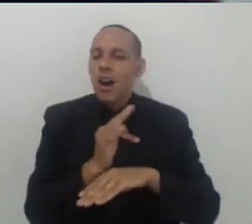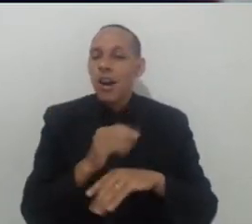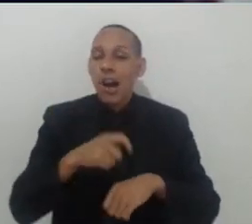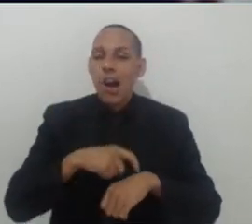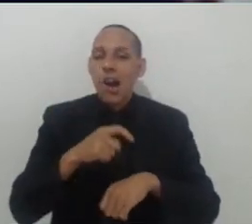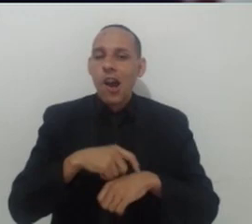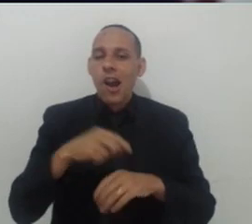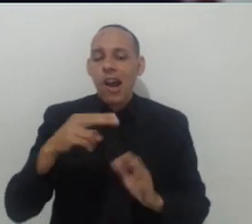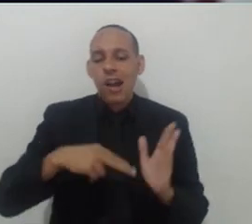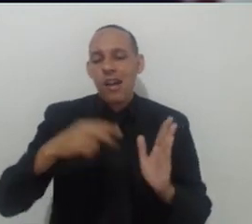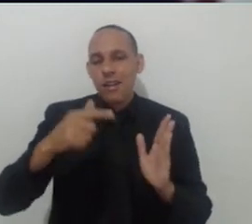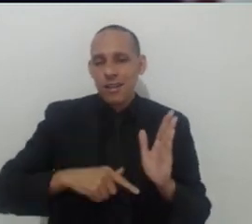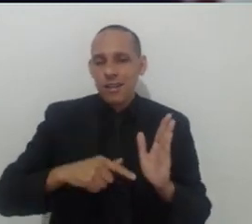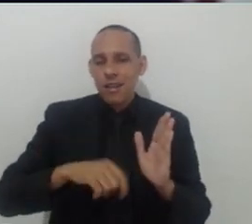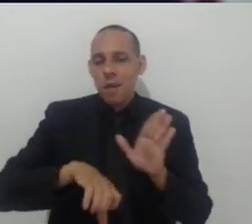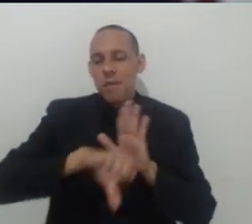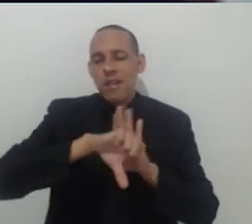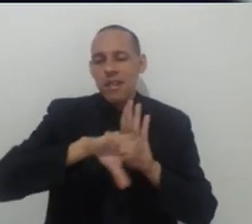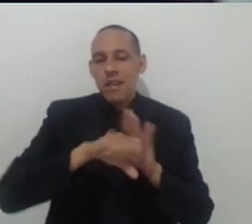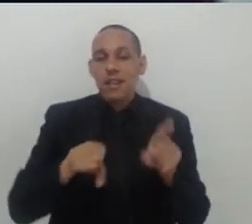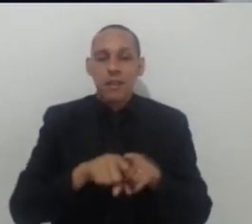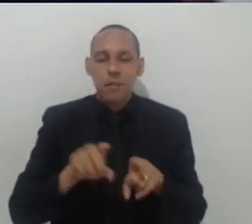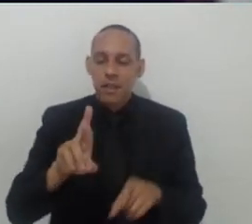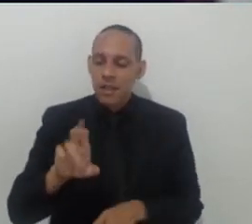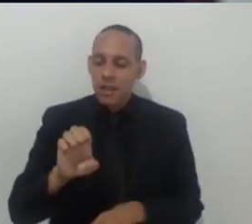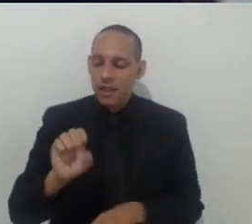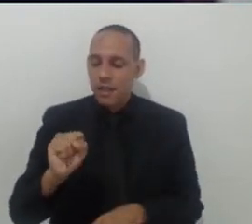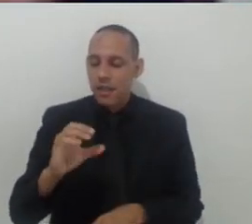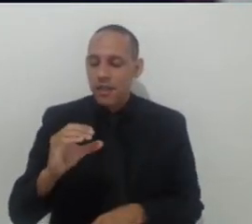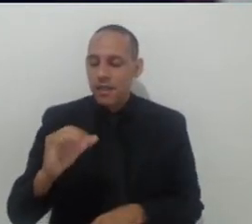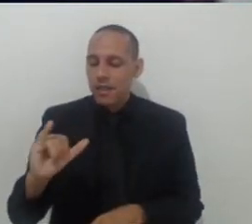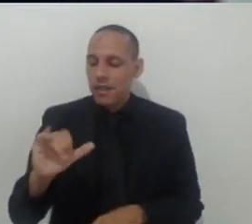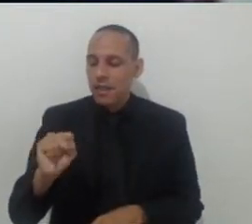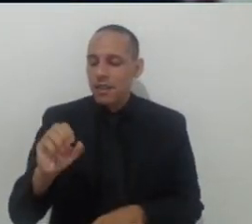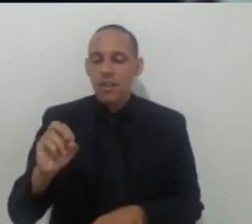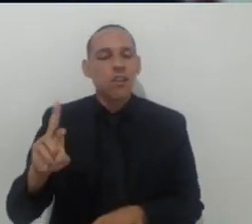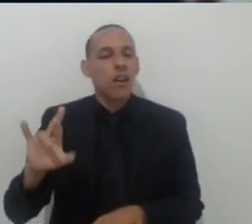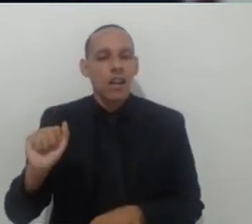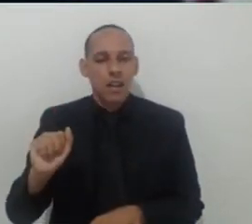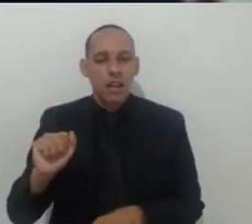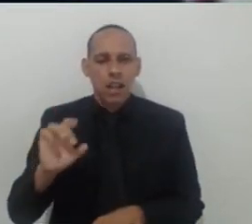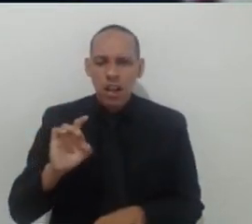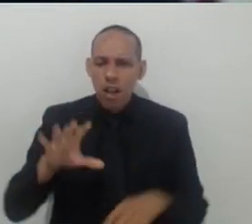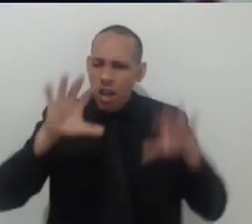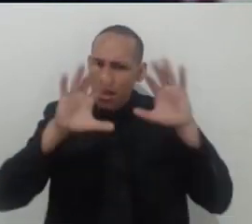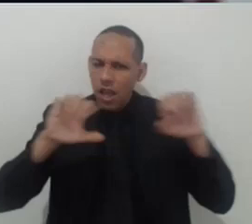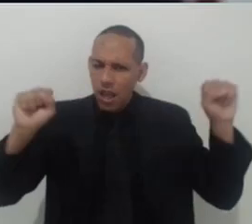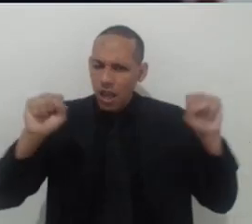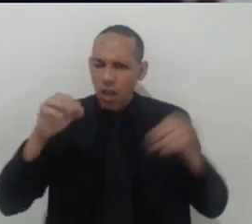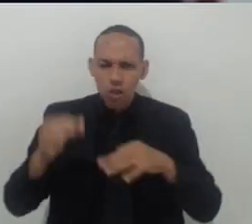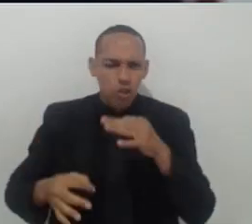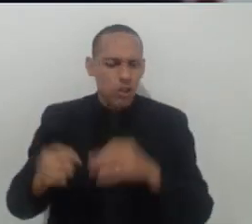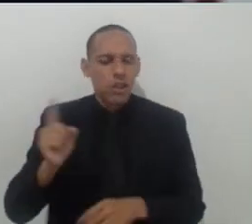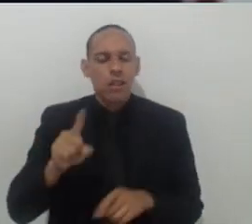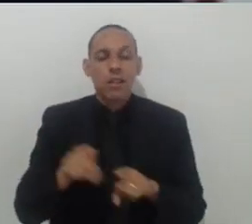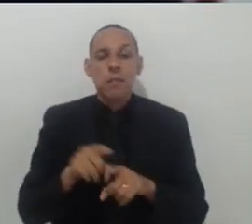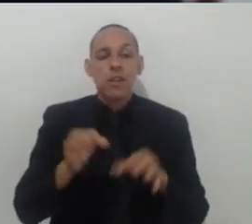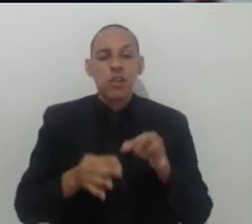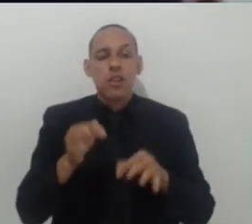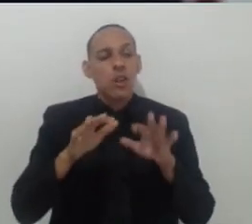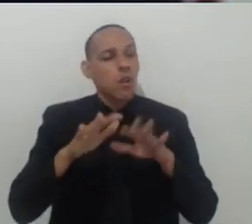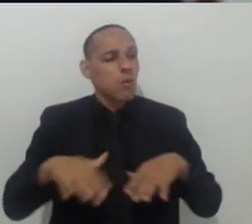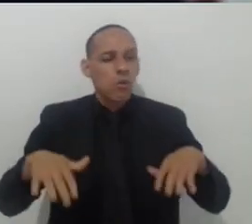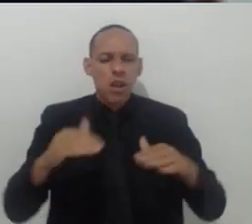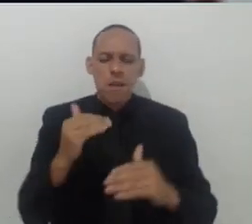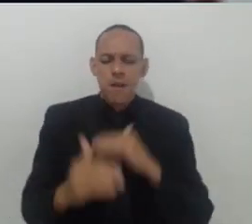nas rescisórias. E não só o Tribunal de Justiça, mas a Justiça como um todo, tem evoluído